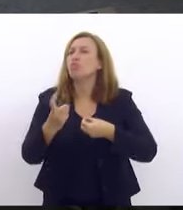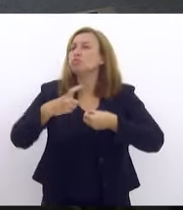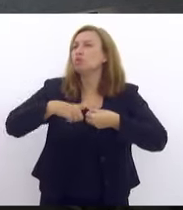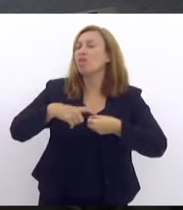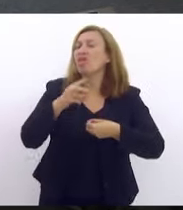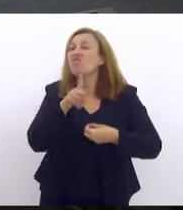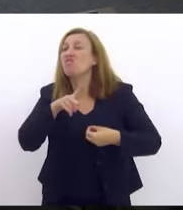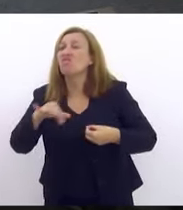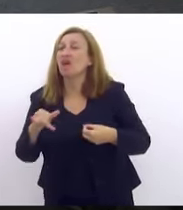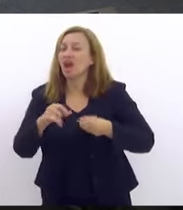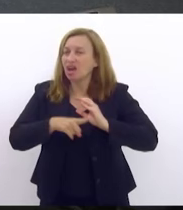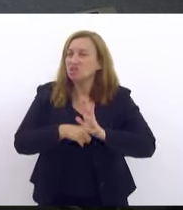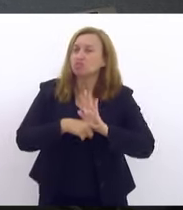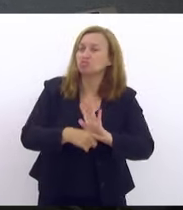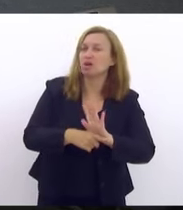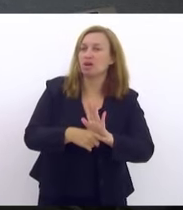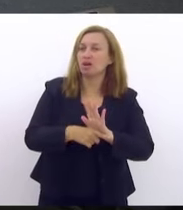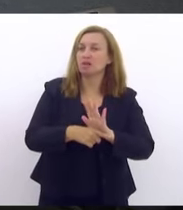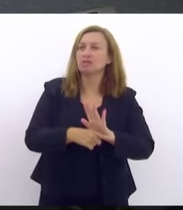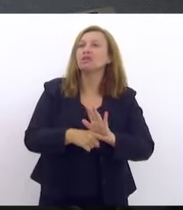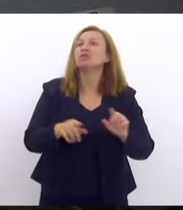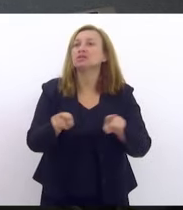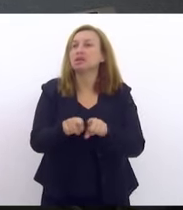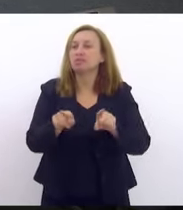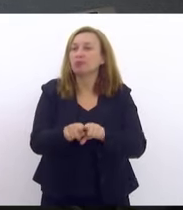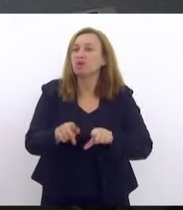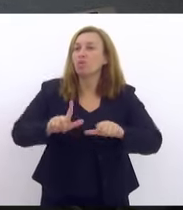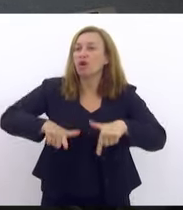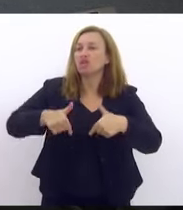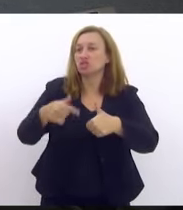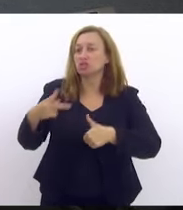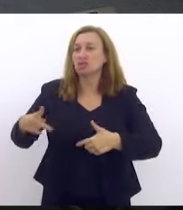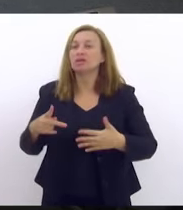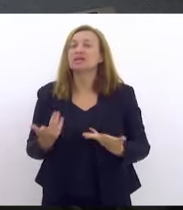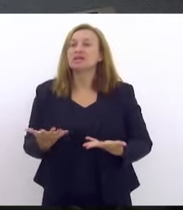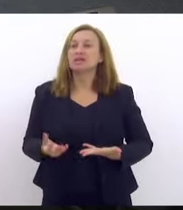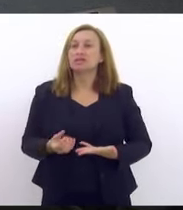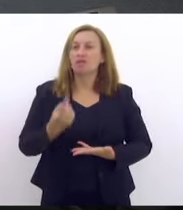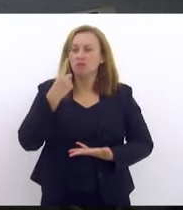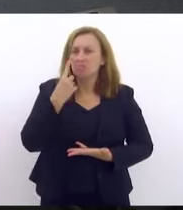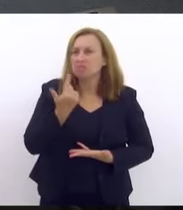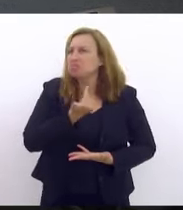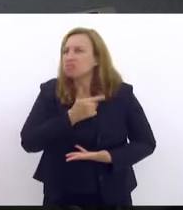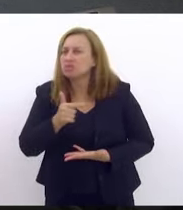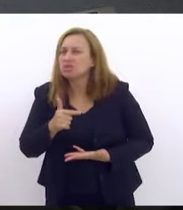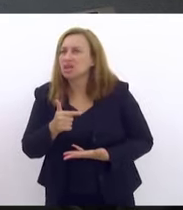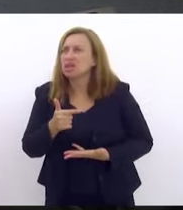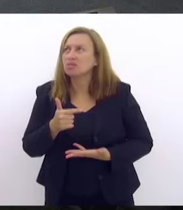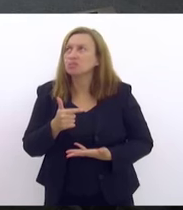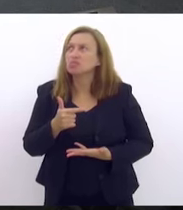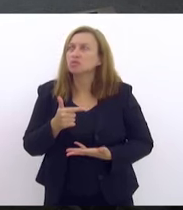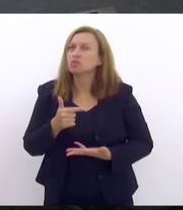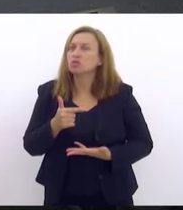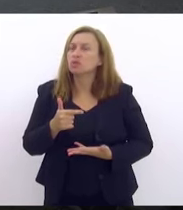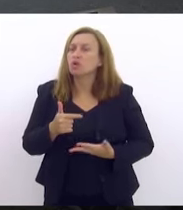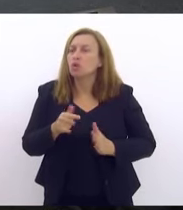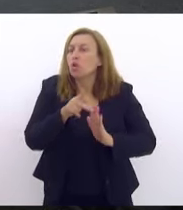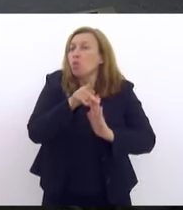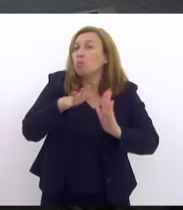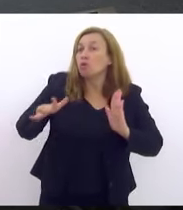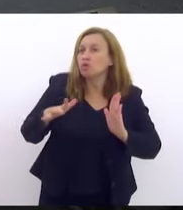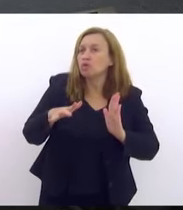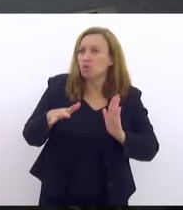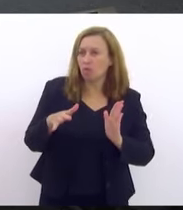vai funcionar e o propósito da sua atuação. Veja bem, sequer temos, tecnicamente falando, o protocolo